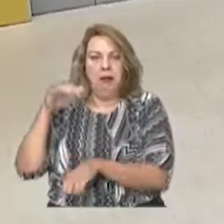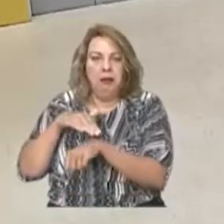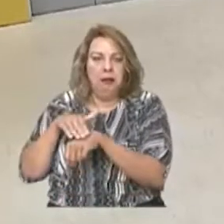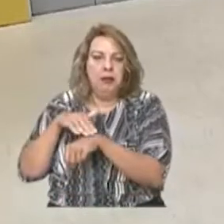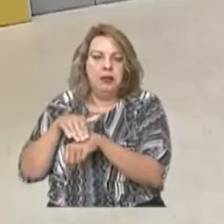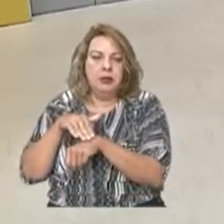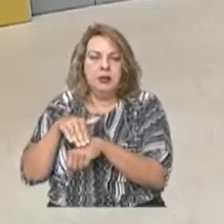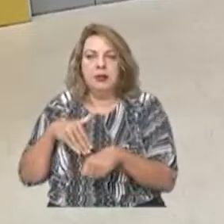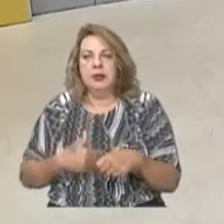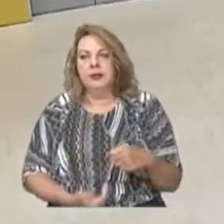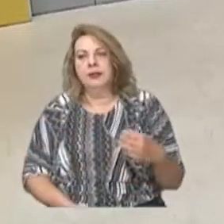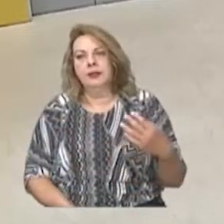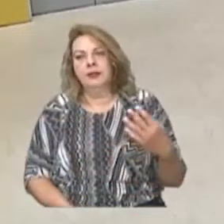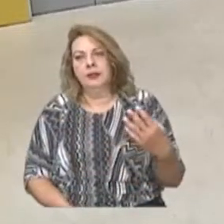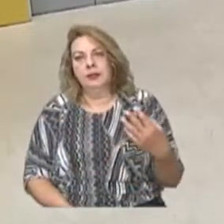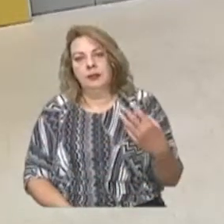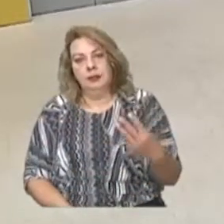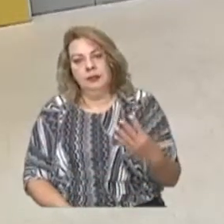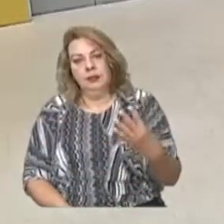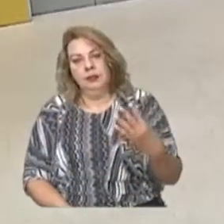48, vai marcando,